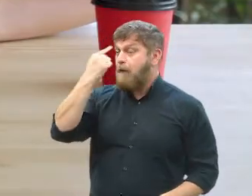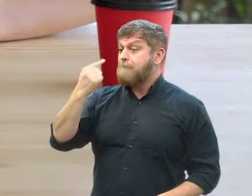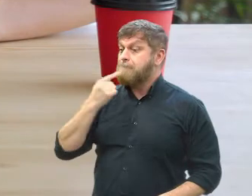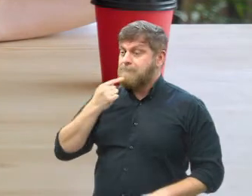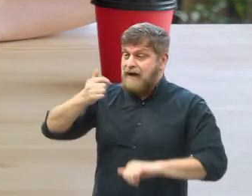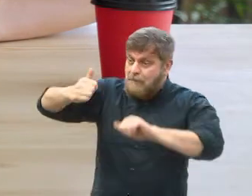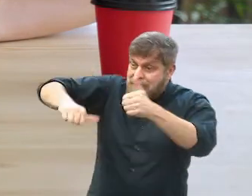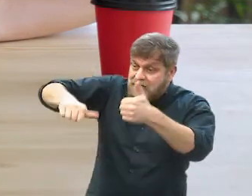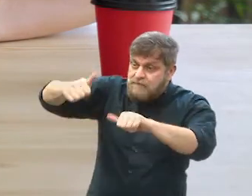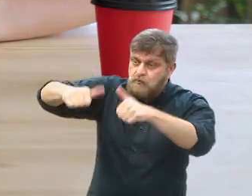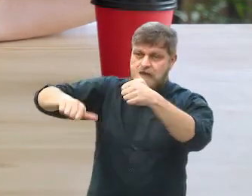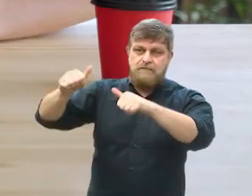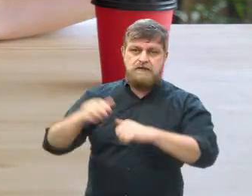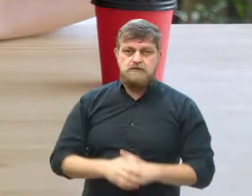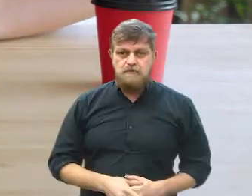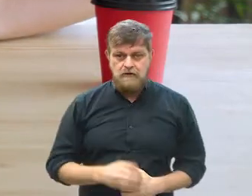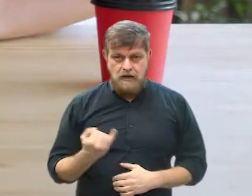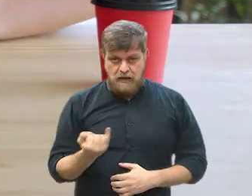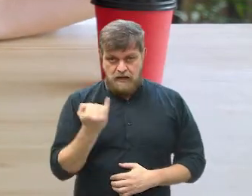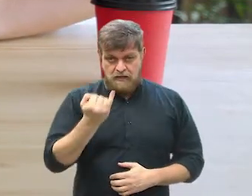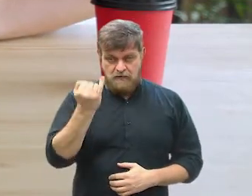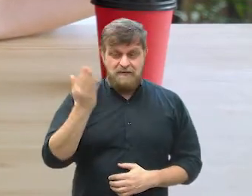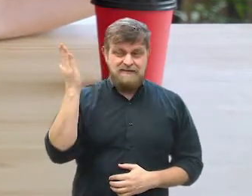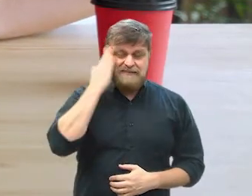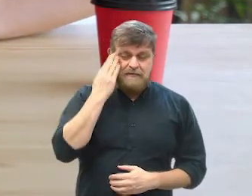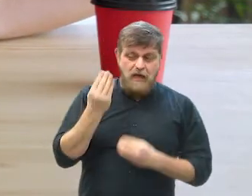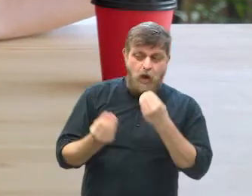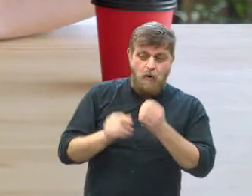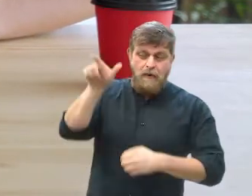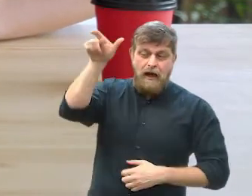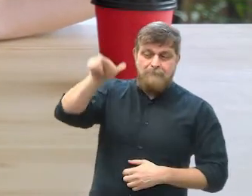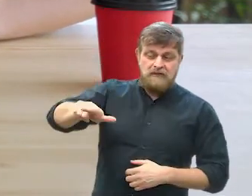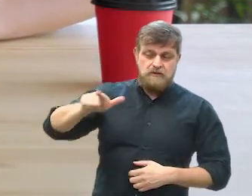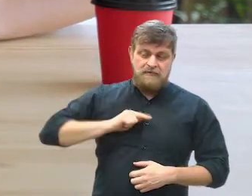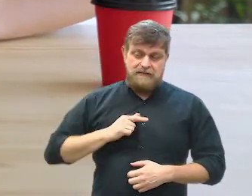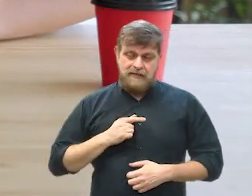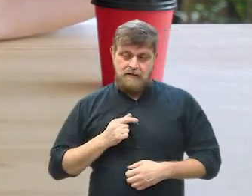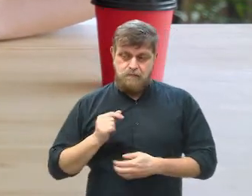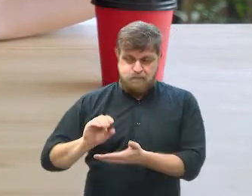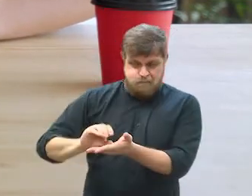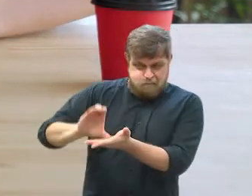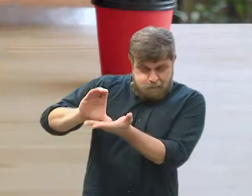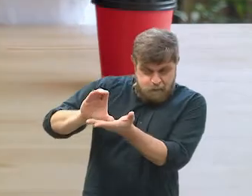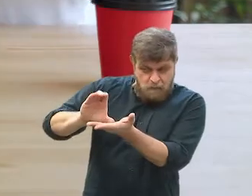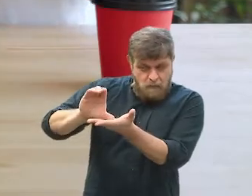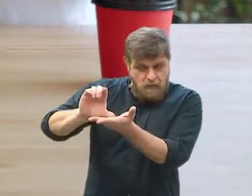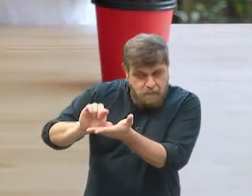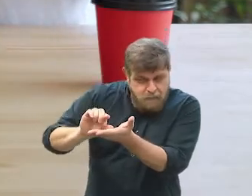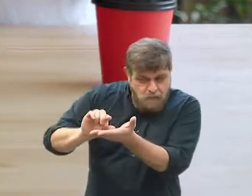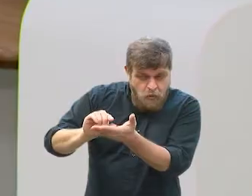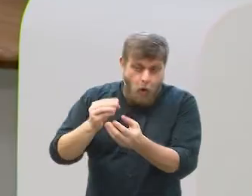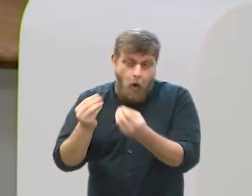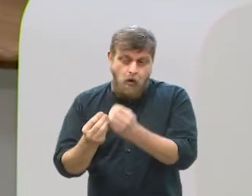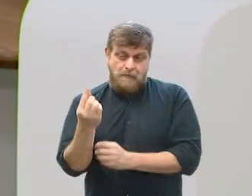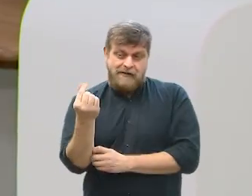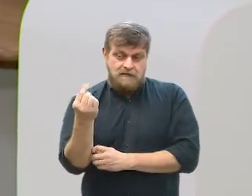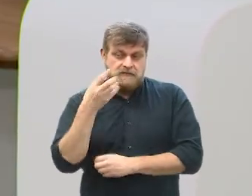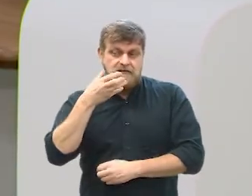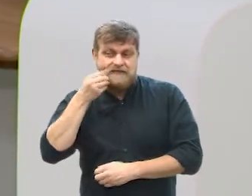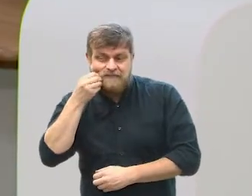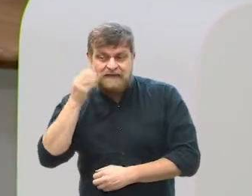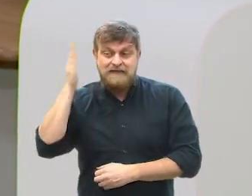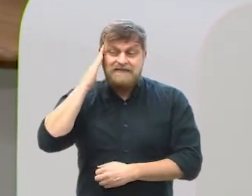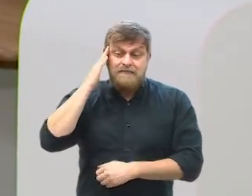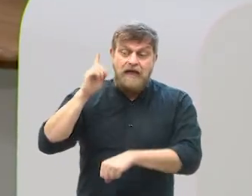Então, o importante é a gente realmente analisar a condição do associado, do cliente, o prazo,